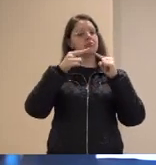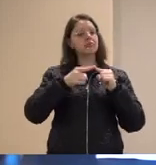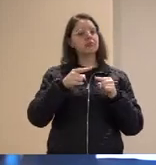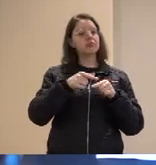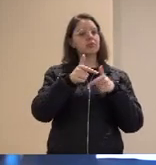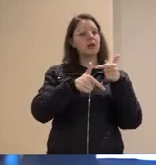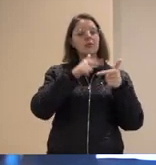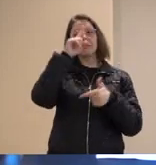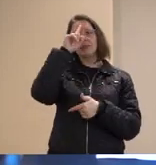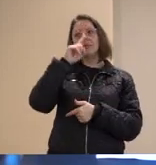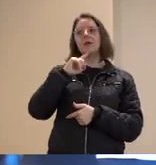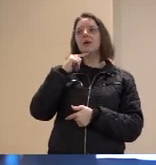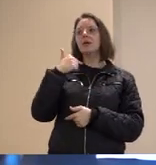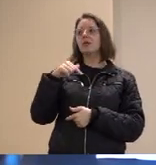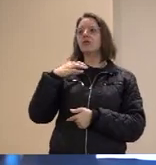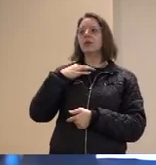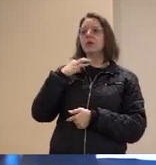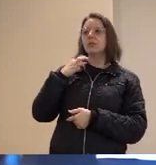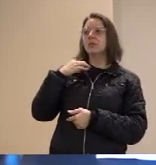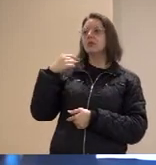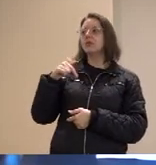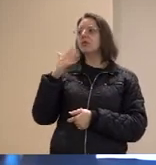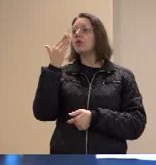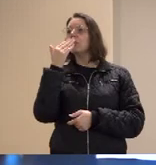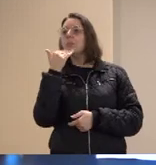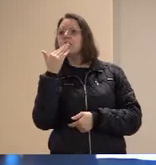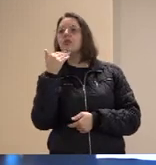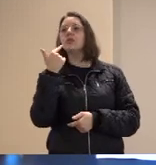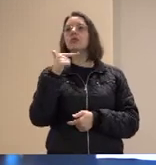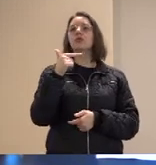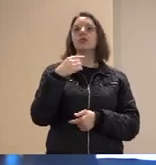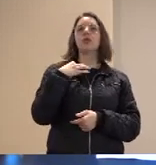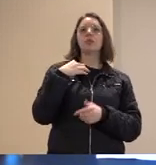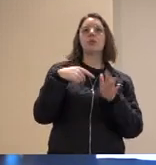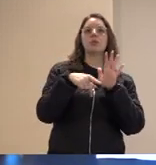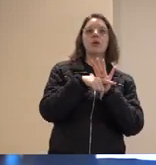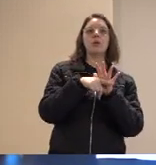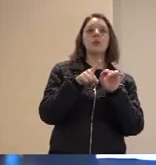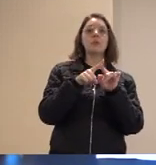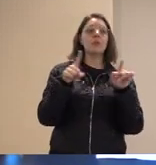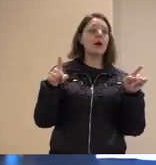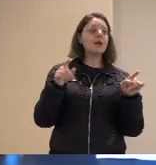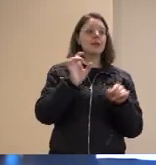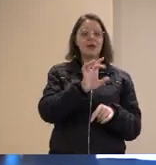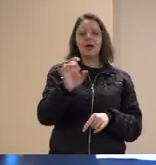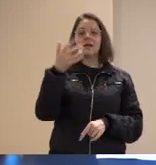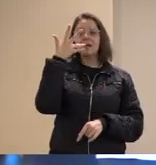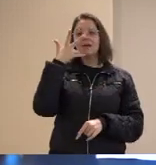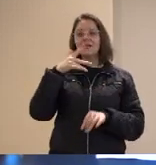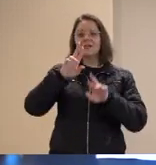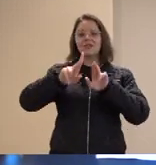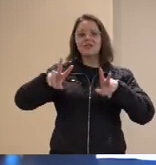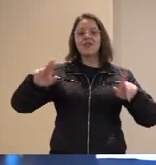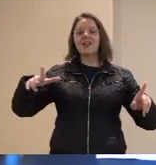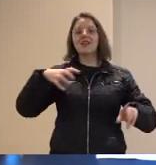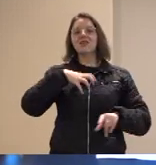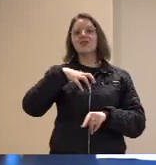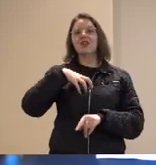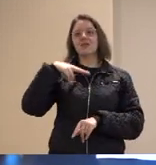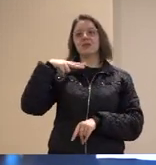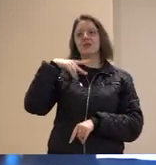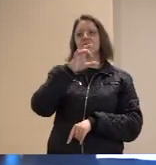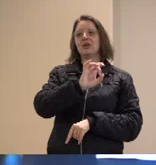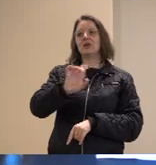personalizado, não tinha camisetinha, não tinha comidinha, não tinha roupa própria. Cada criança é diferente, tinha que ter, então,